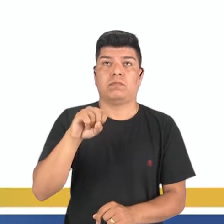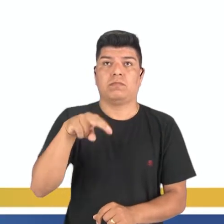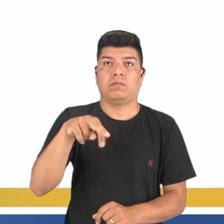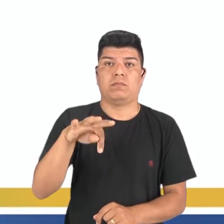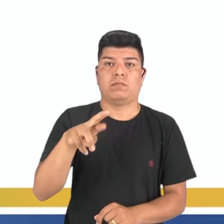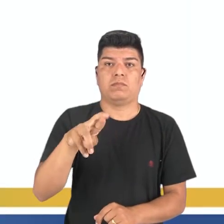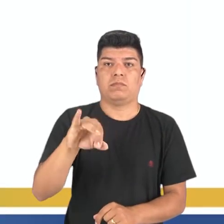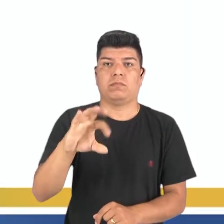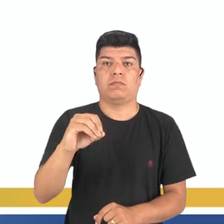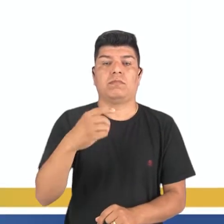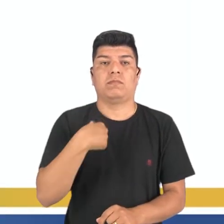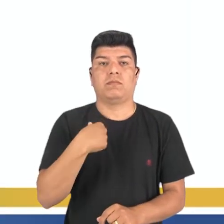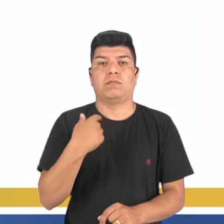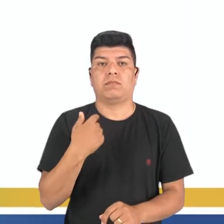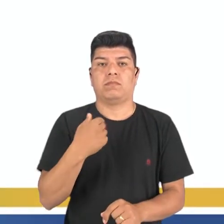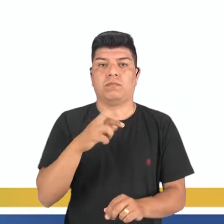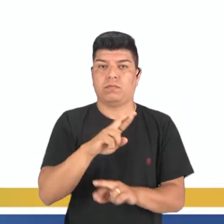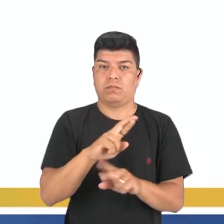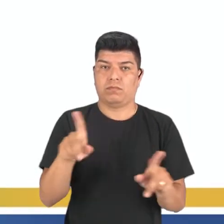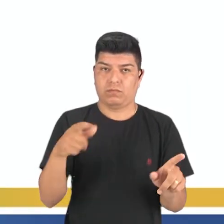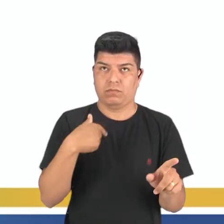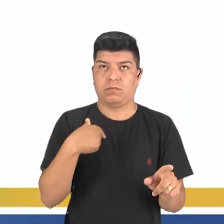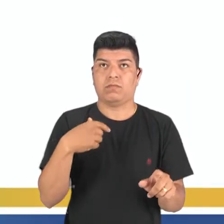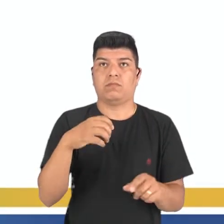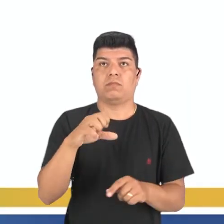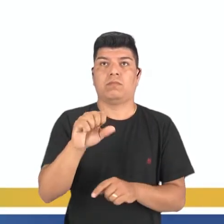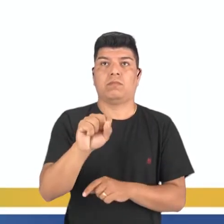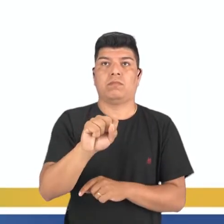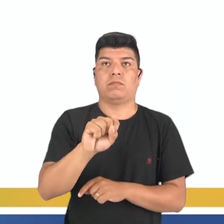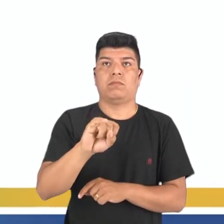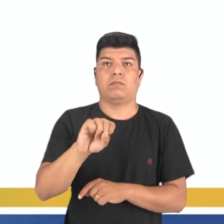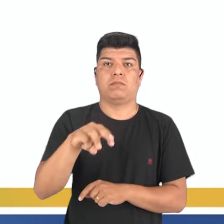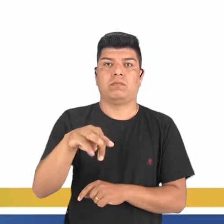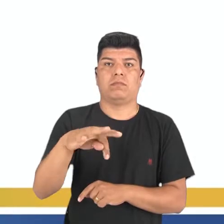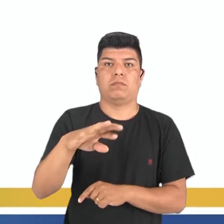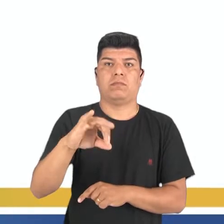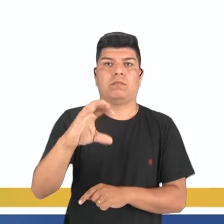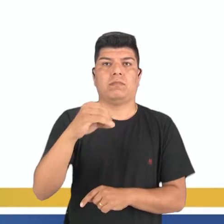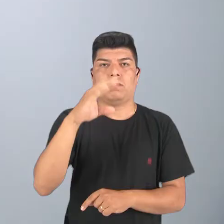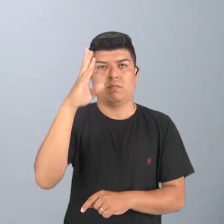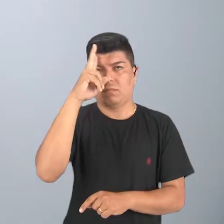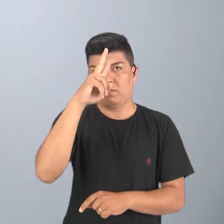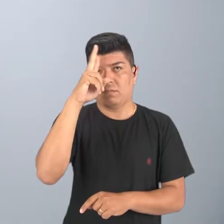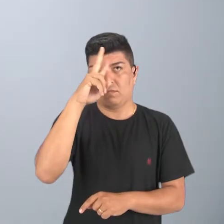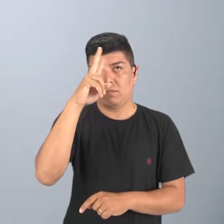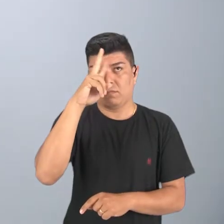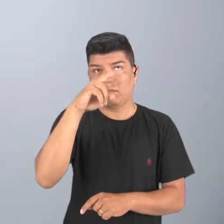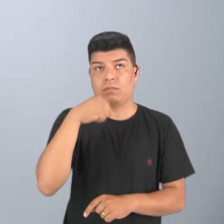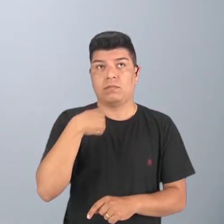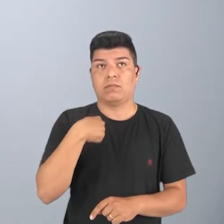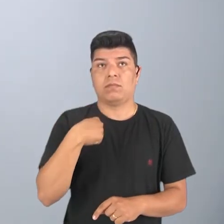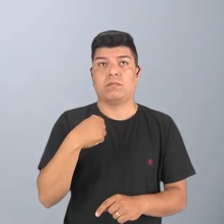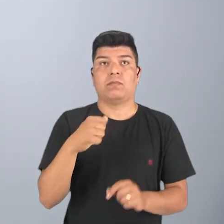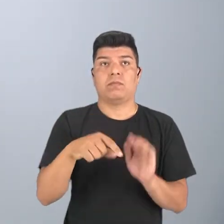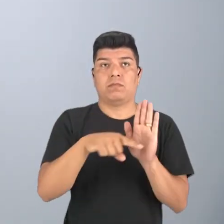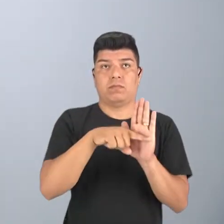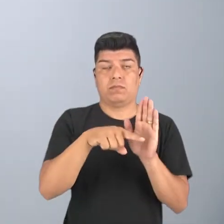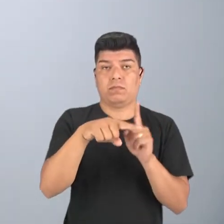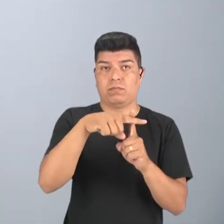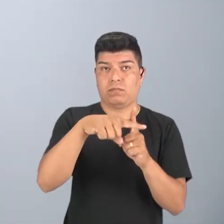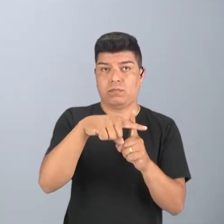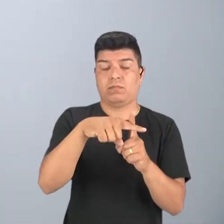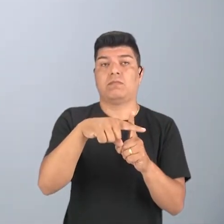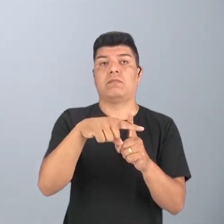ideia do oposto simétrico aditivo. Você lembra? O oposto simétrico aditivo do